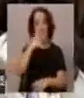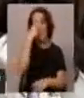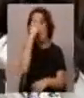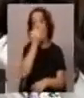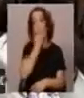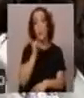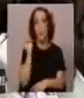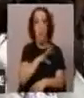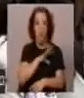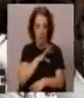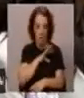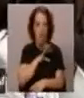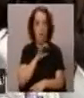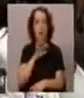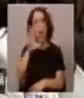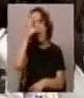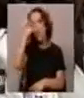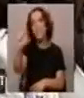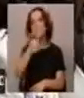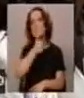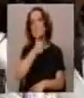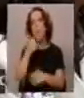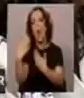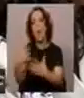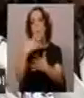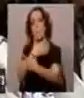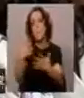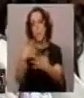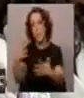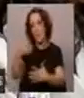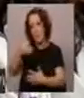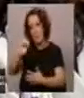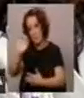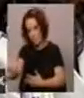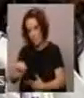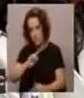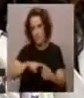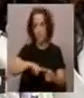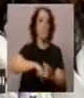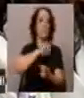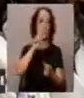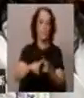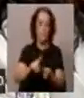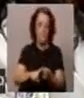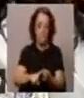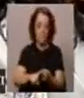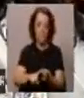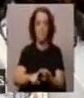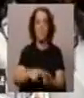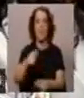com as decisões políticas do atual governo minoritário do PS. Tivemos a honrosa despedida do